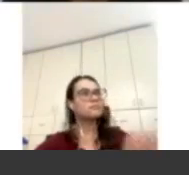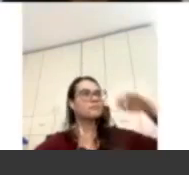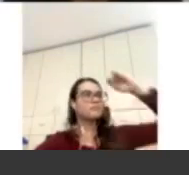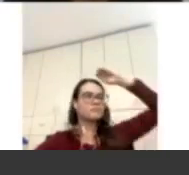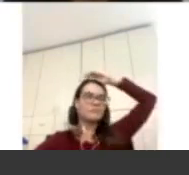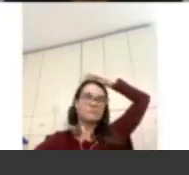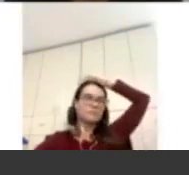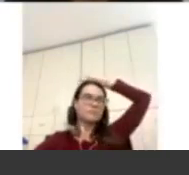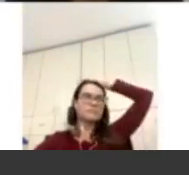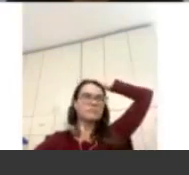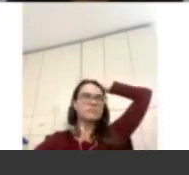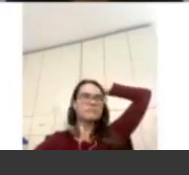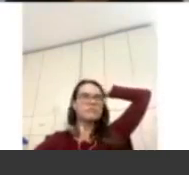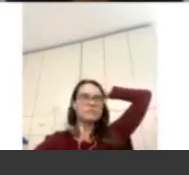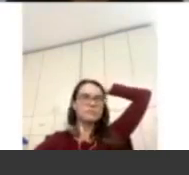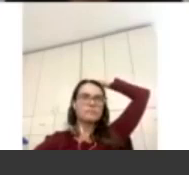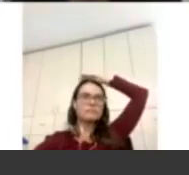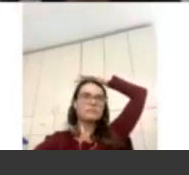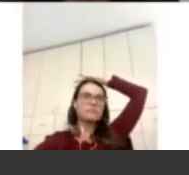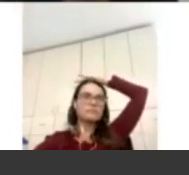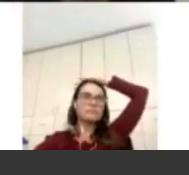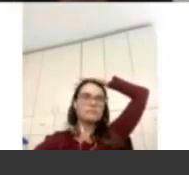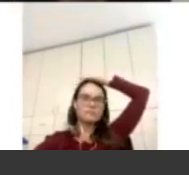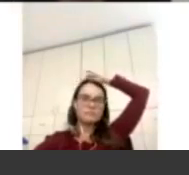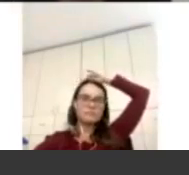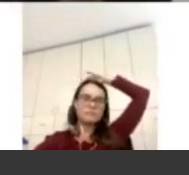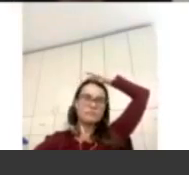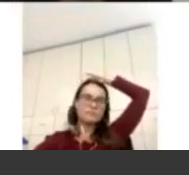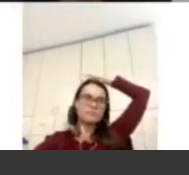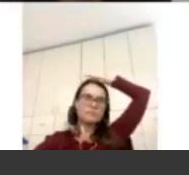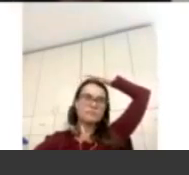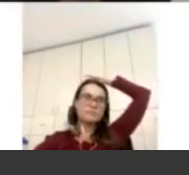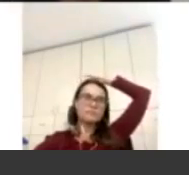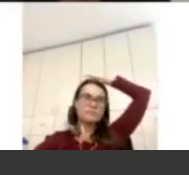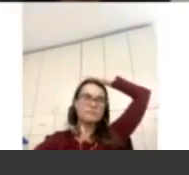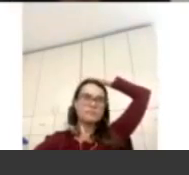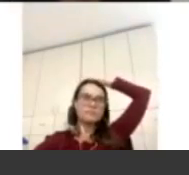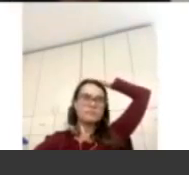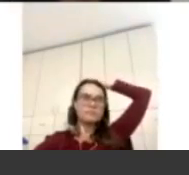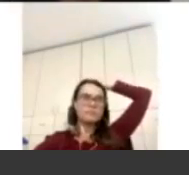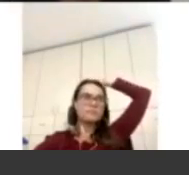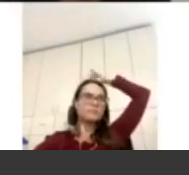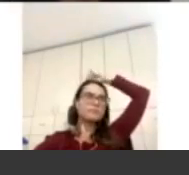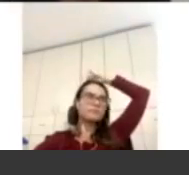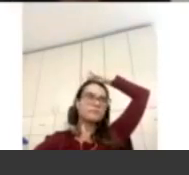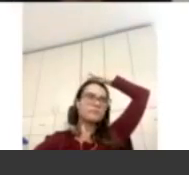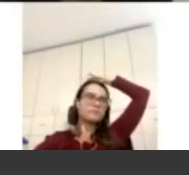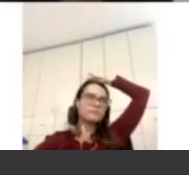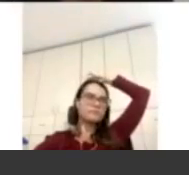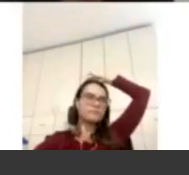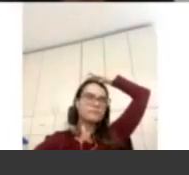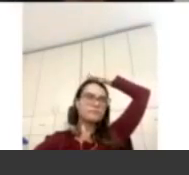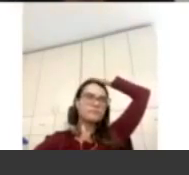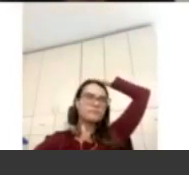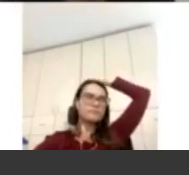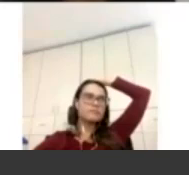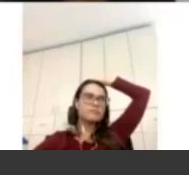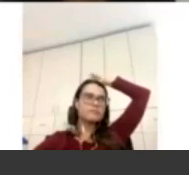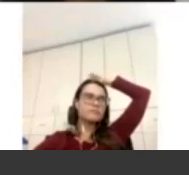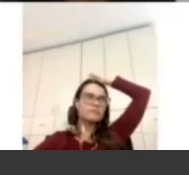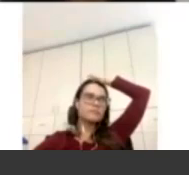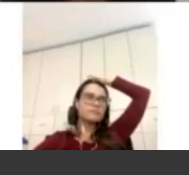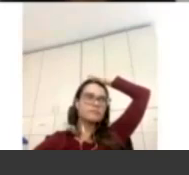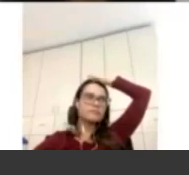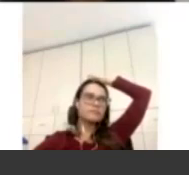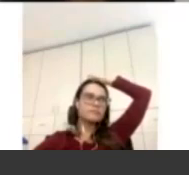agosto e 3 de setembro. Né? O documento foi publicado no dia 13. Infelizmente, a gente não tem uma sala de situação ativa no momento, por conta do período